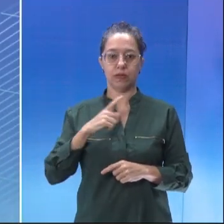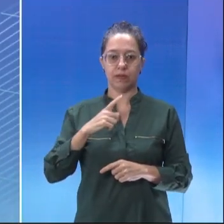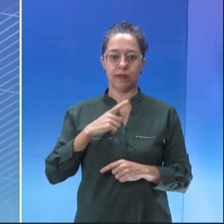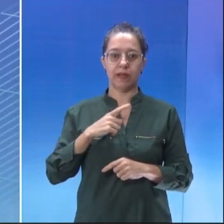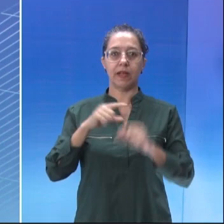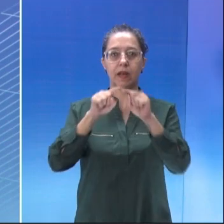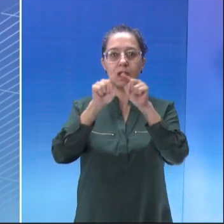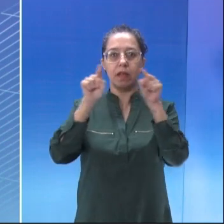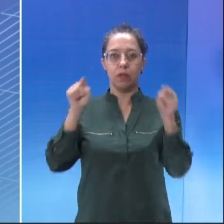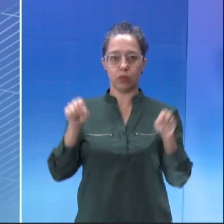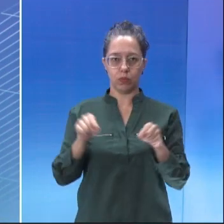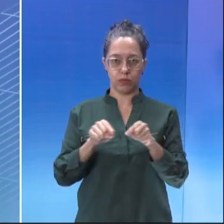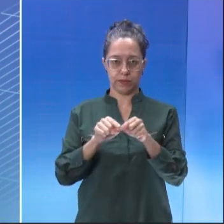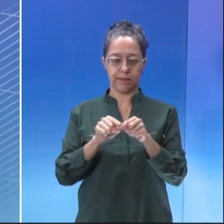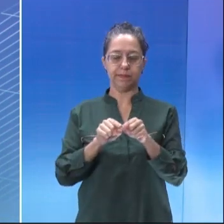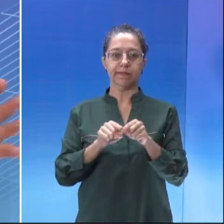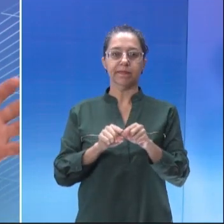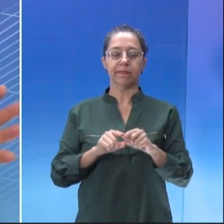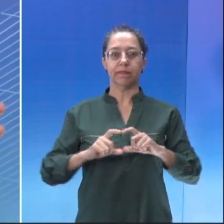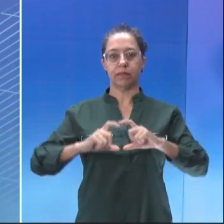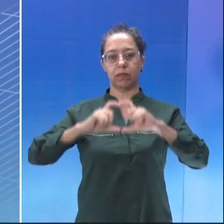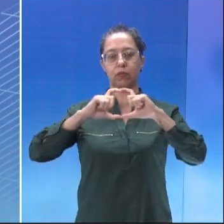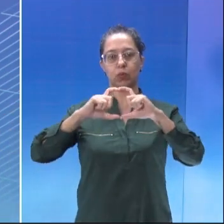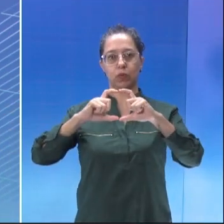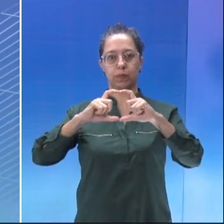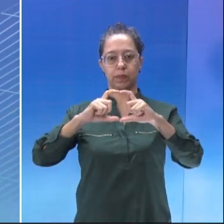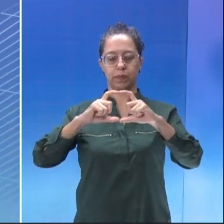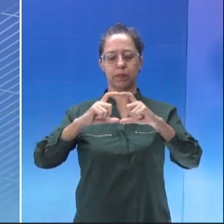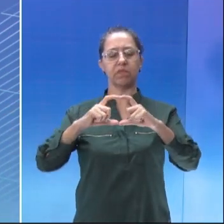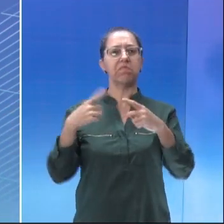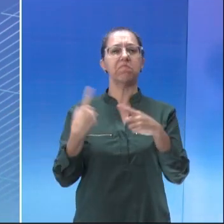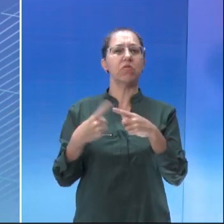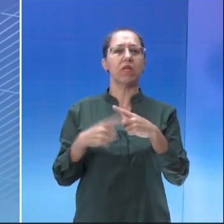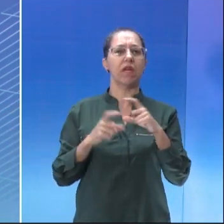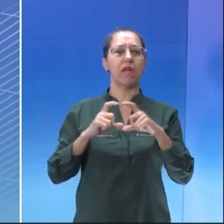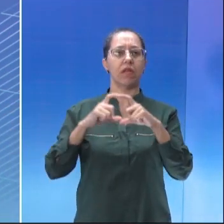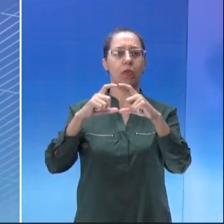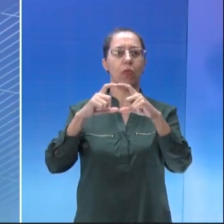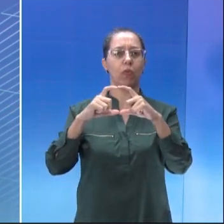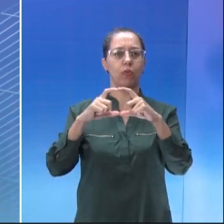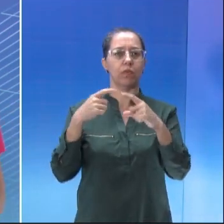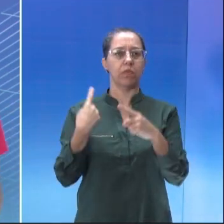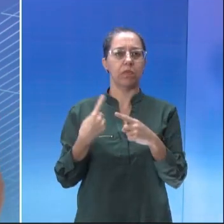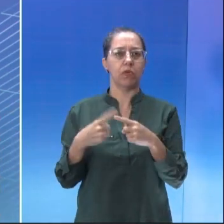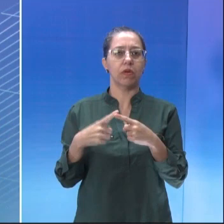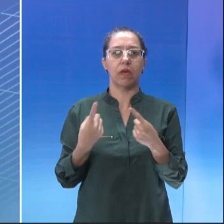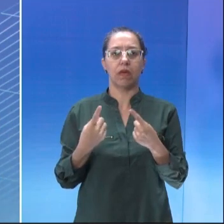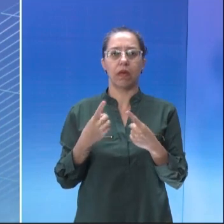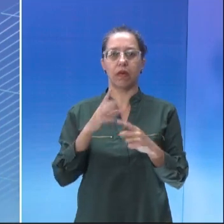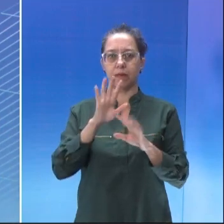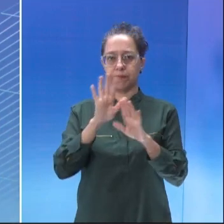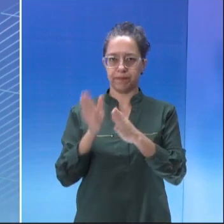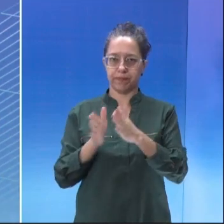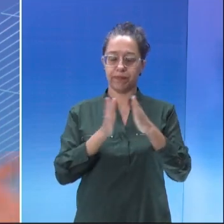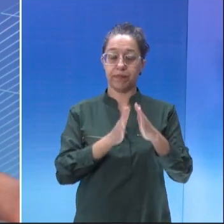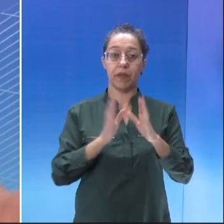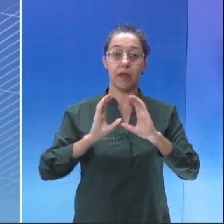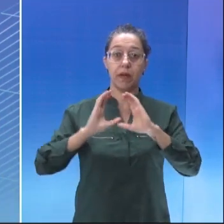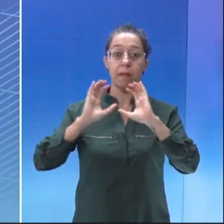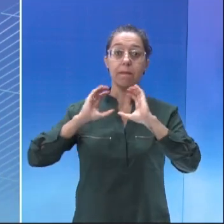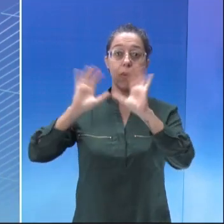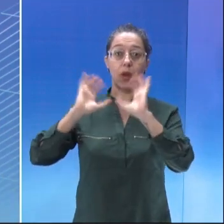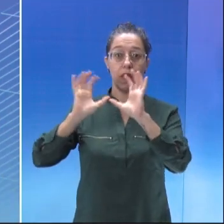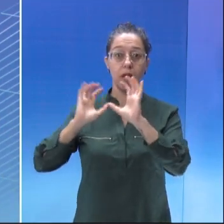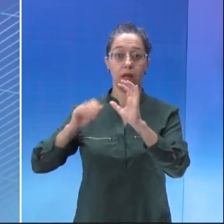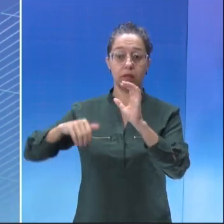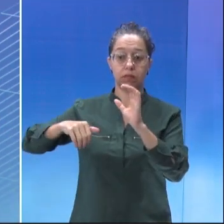ela é redondinha. Por que ela tem esse formato arredondado? Por que a bola de futebol ela é redonda? Por que ela não é